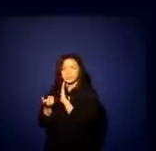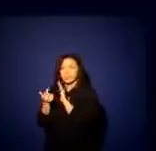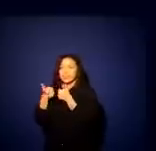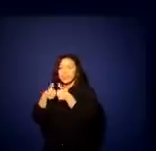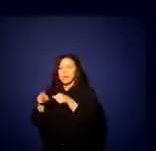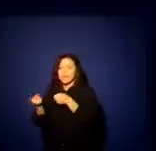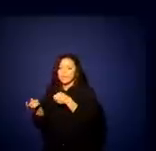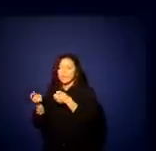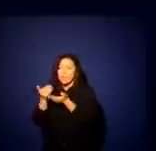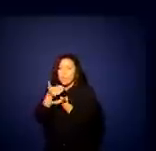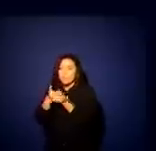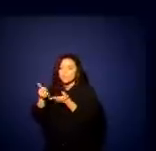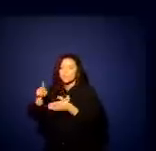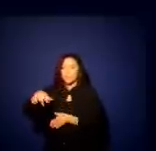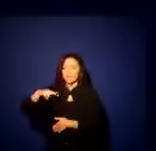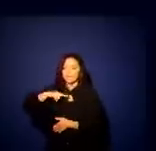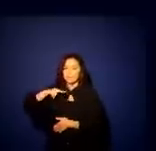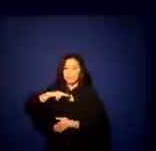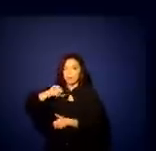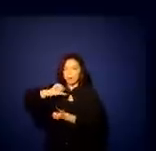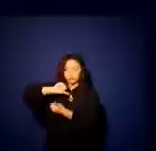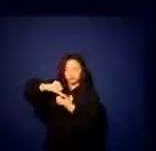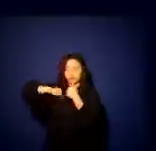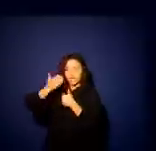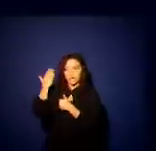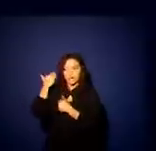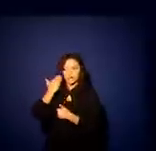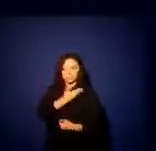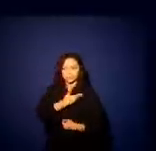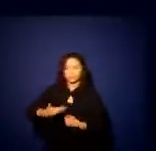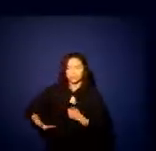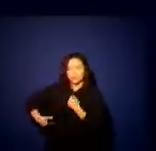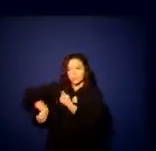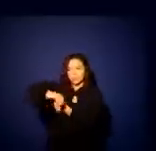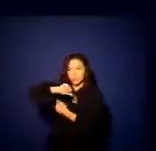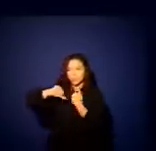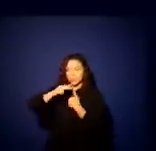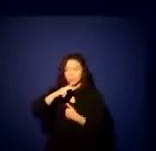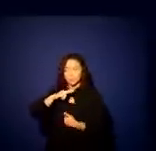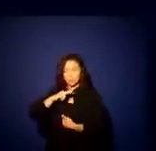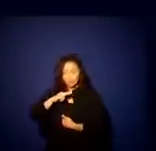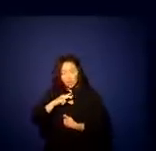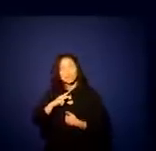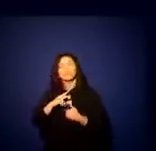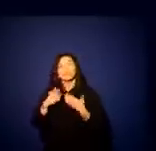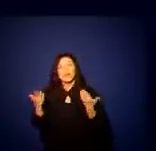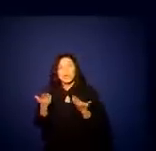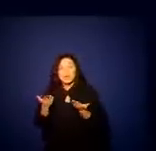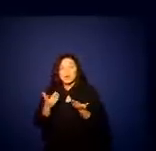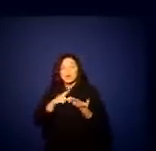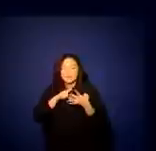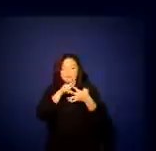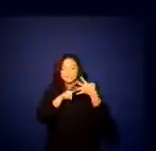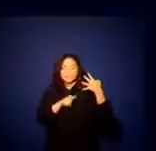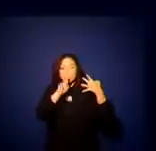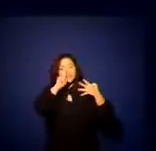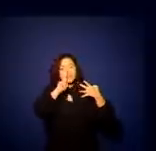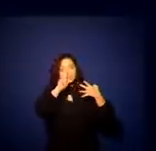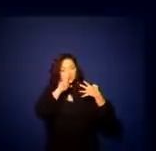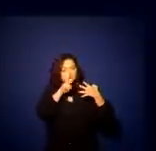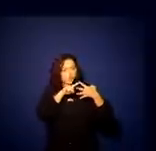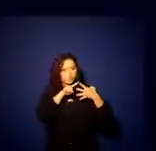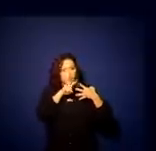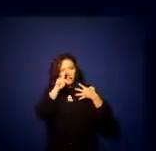riscos eu acho que tem algo entre 30 e 35% de valor da empresa em risco você tá rapidamente os quatro o primeiro